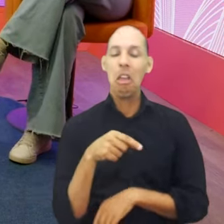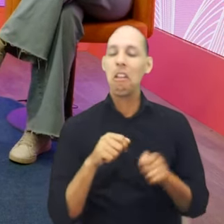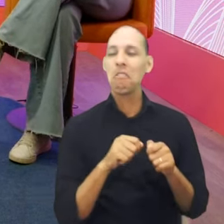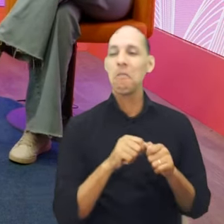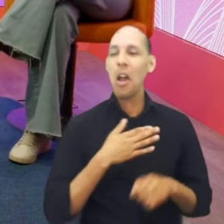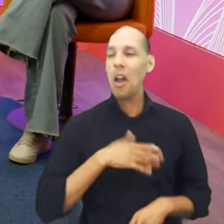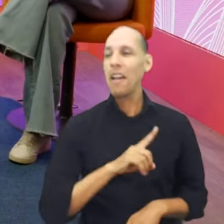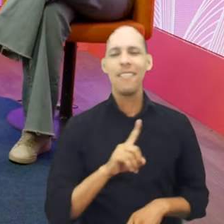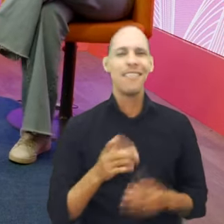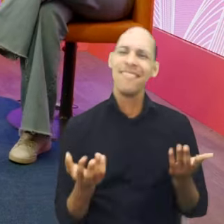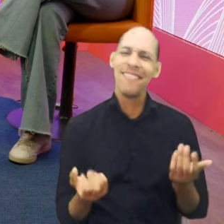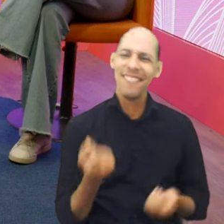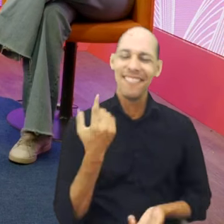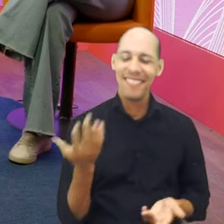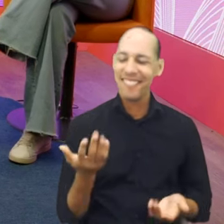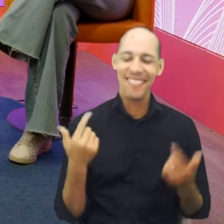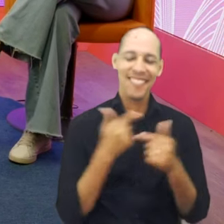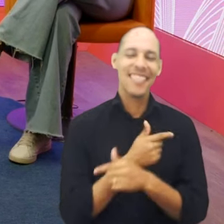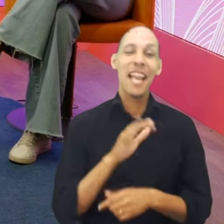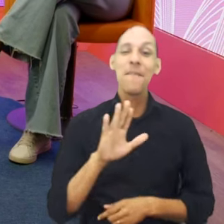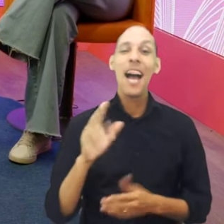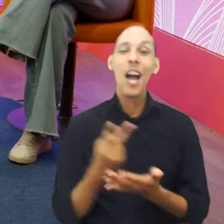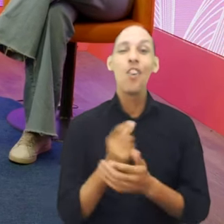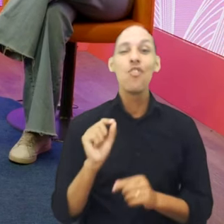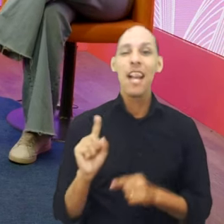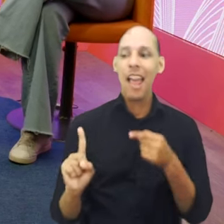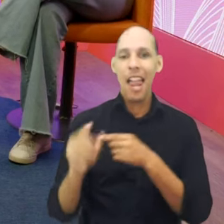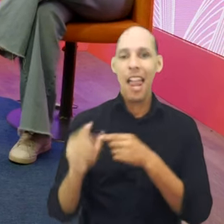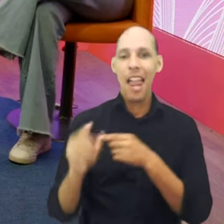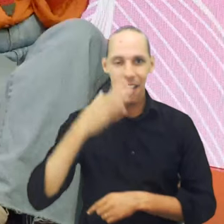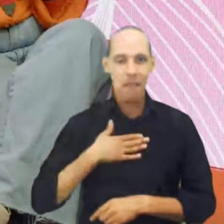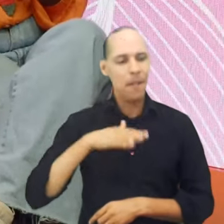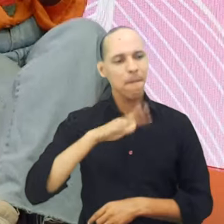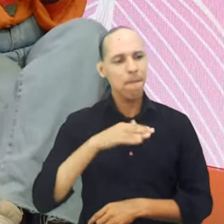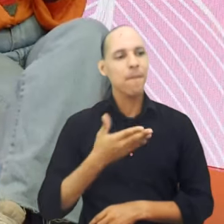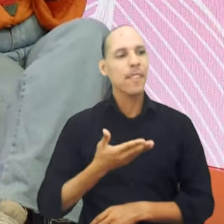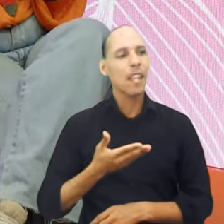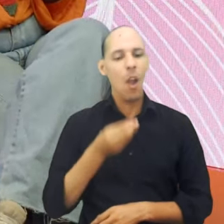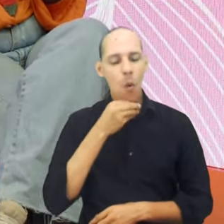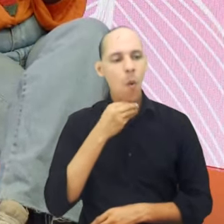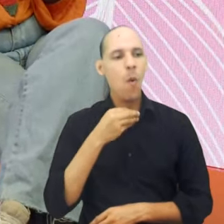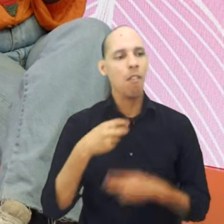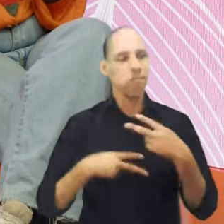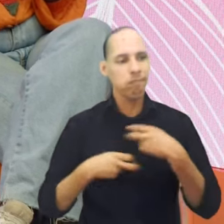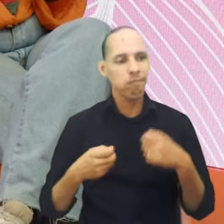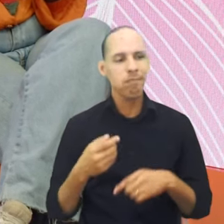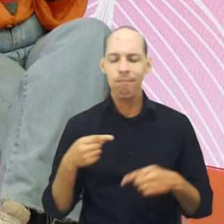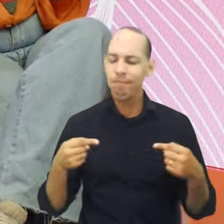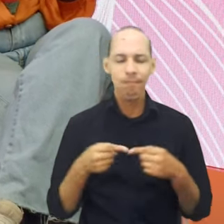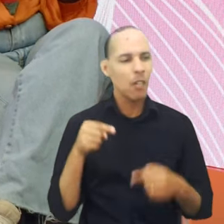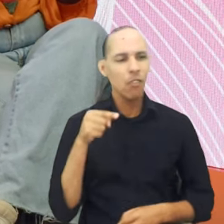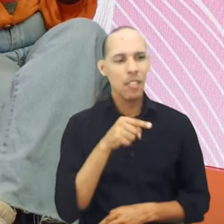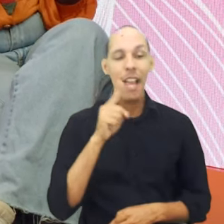fazer. Exatamente. Aí o que aconteceu? Essa minha cliente falou assim: Samira, tem uma oportunidade no Sebrae, eu acho que é a sua cara, que é